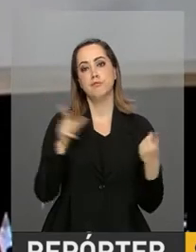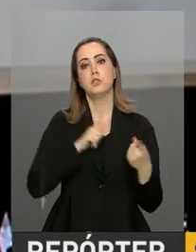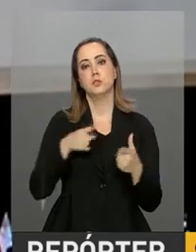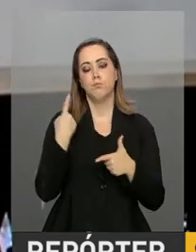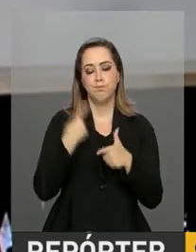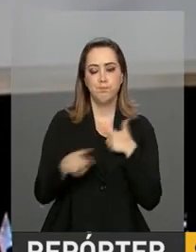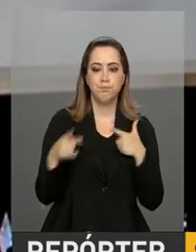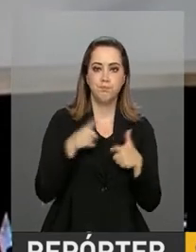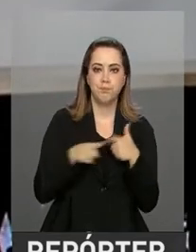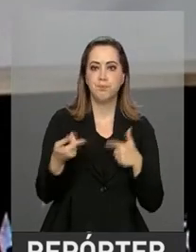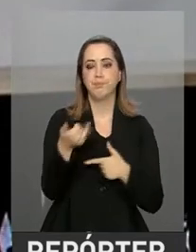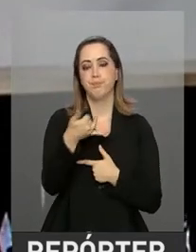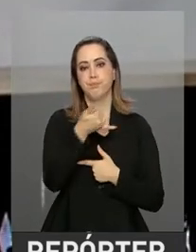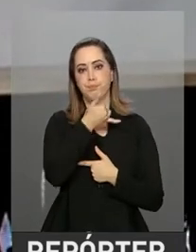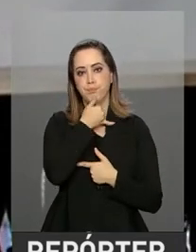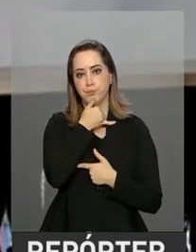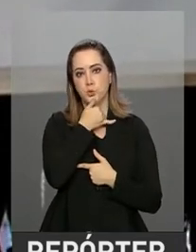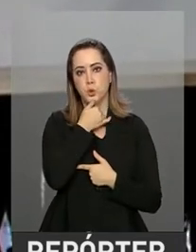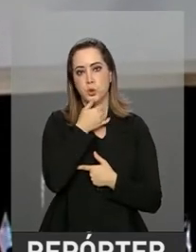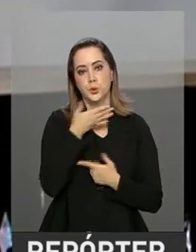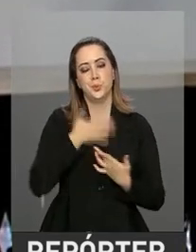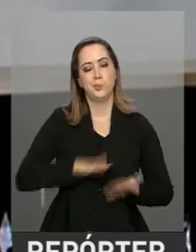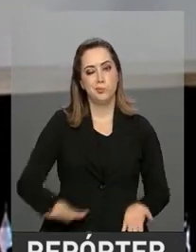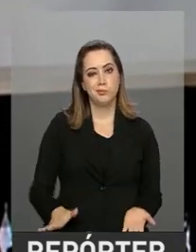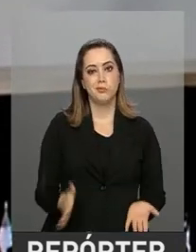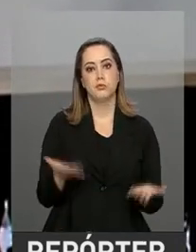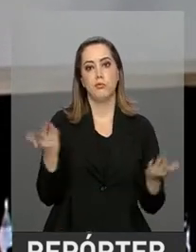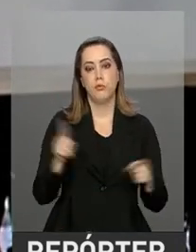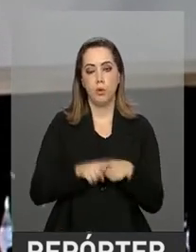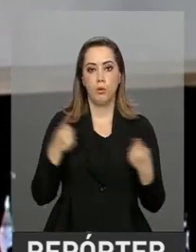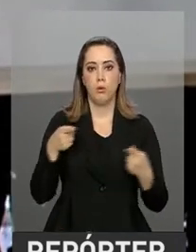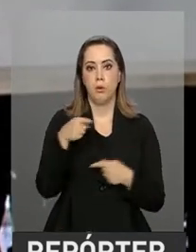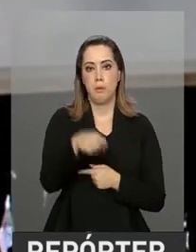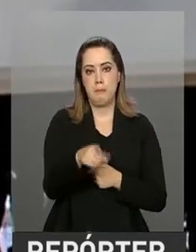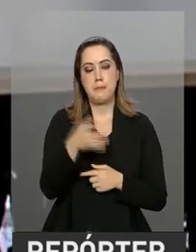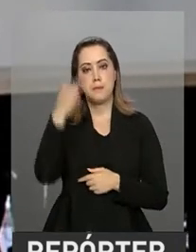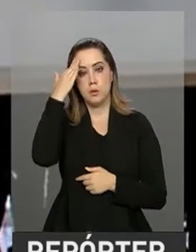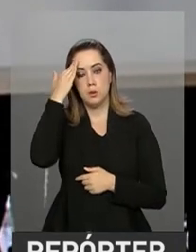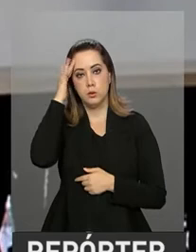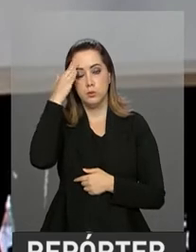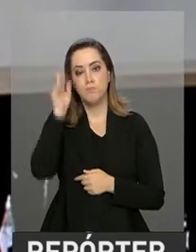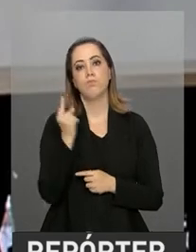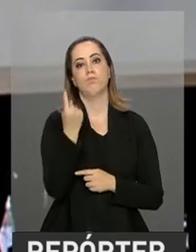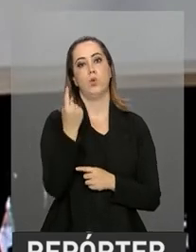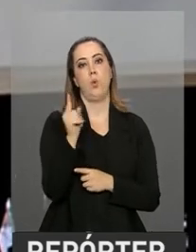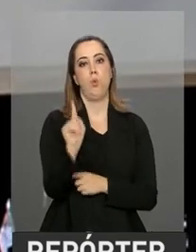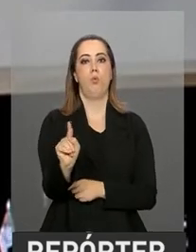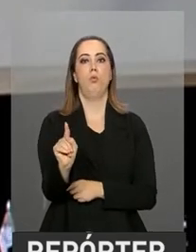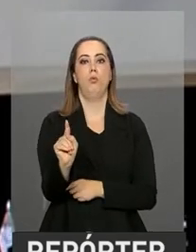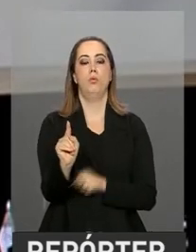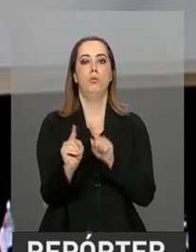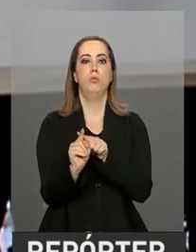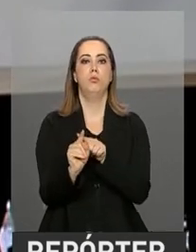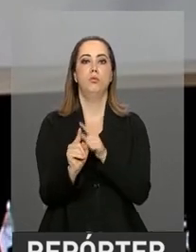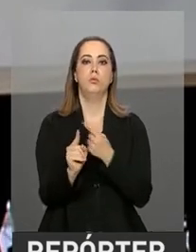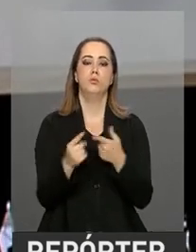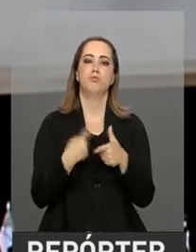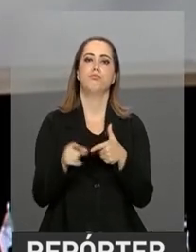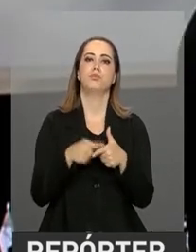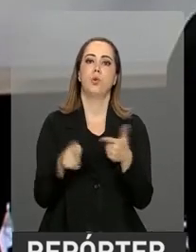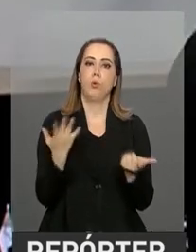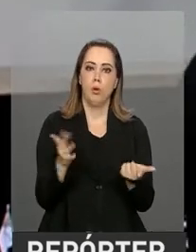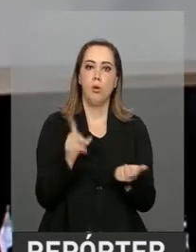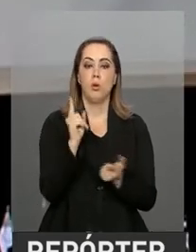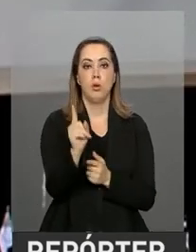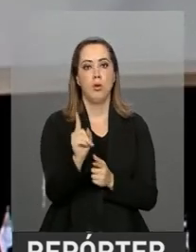lamentável indesejada esta fatalidade tem que ser entendida como um ponto nesta fatalidade ela não